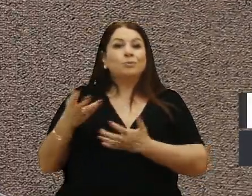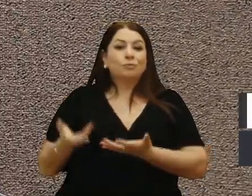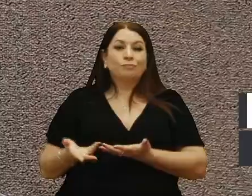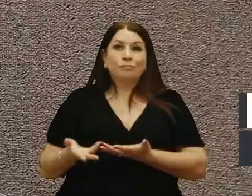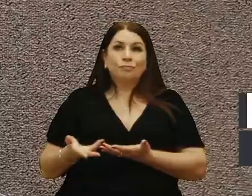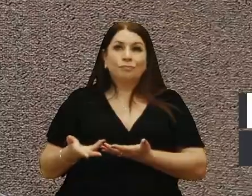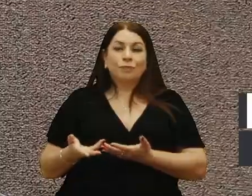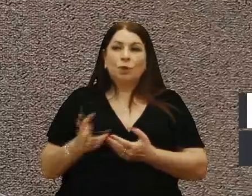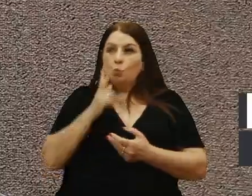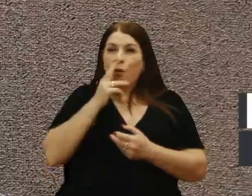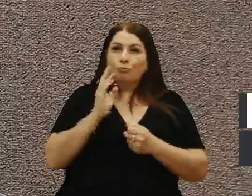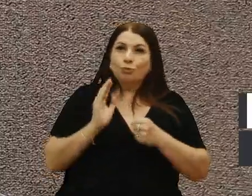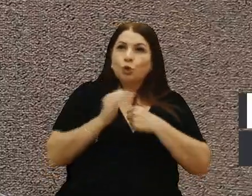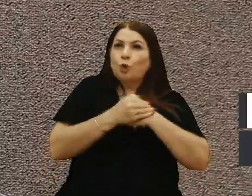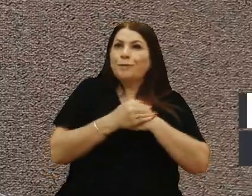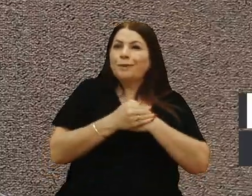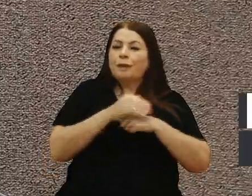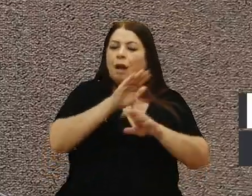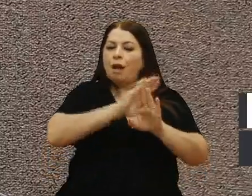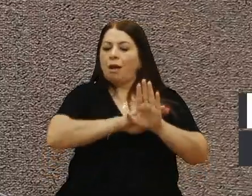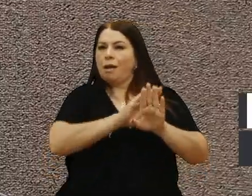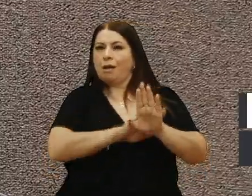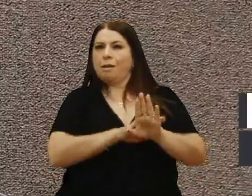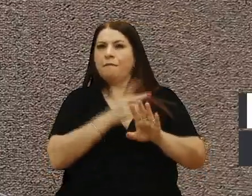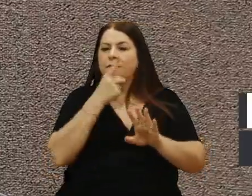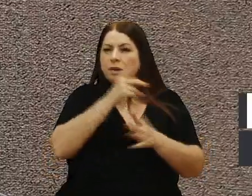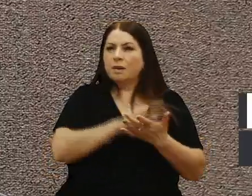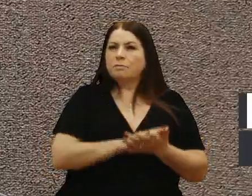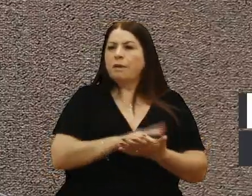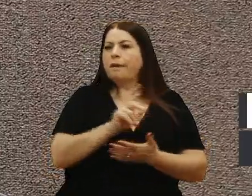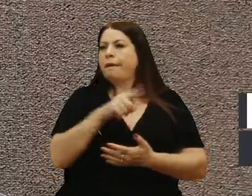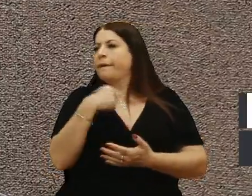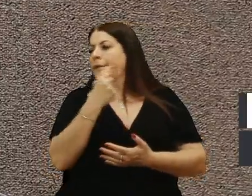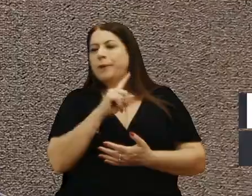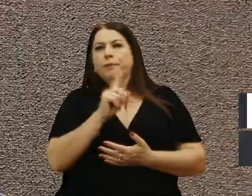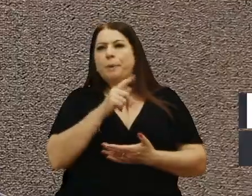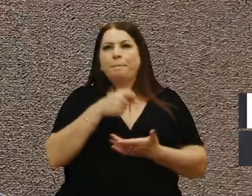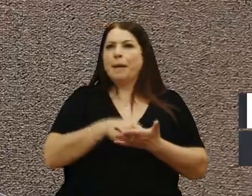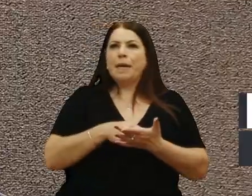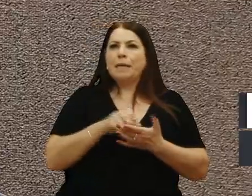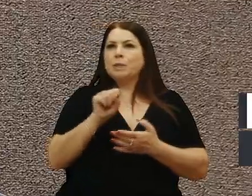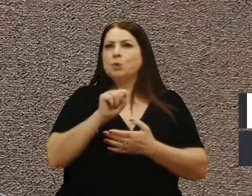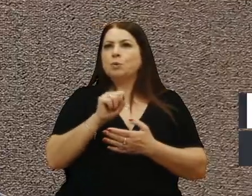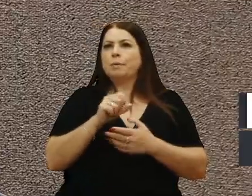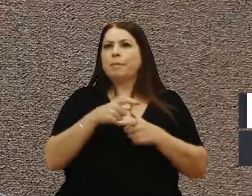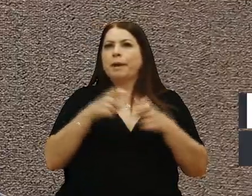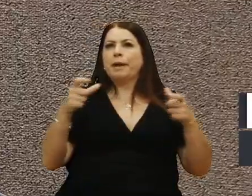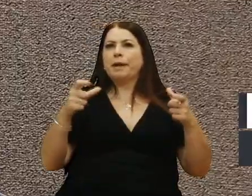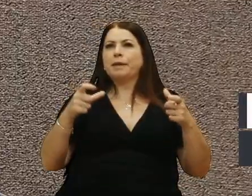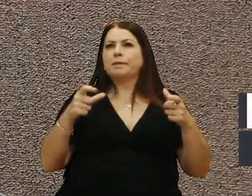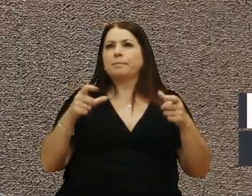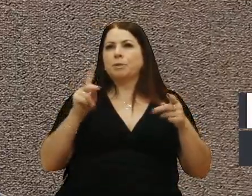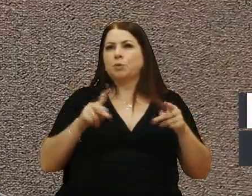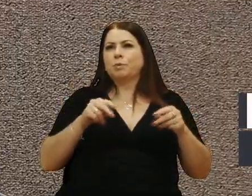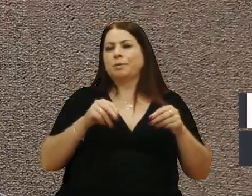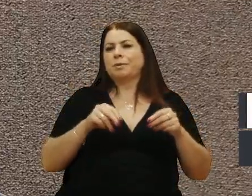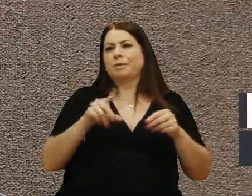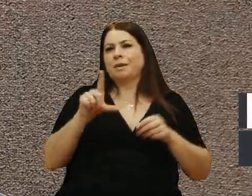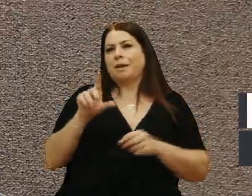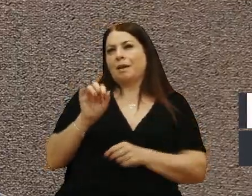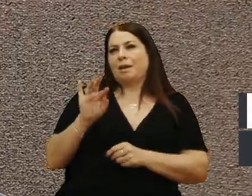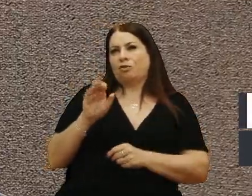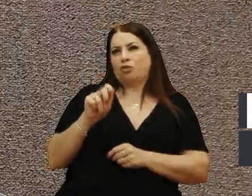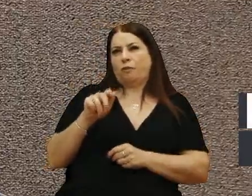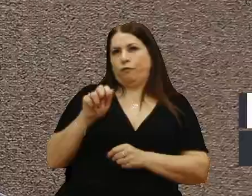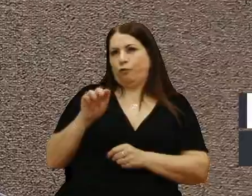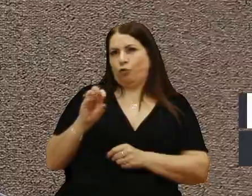Se escondendo atrás da cortina de dizer que nós não vamos pagar seguro para grandes latifundiários. Mas isso